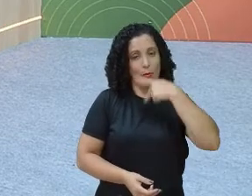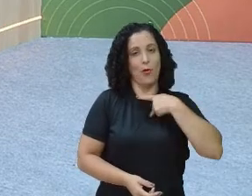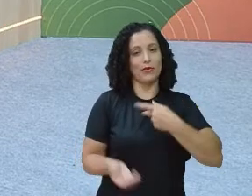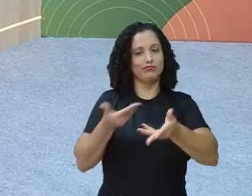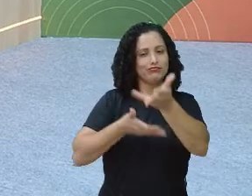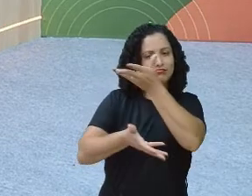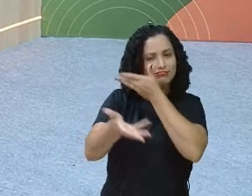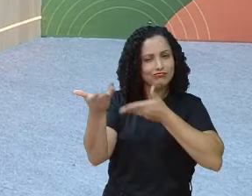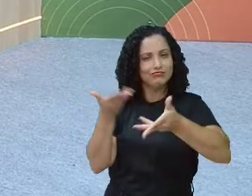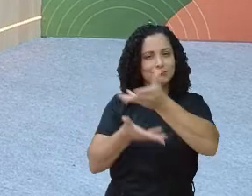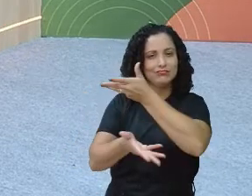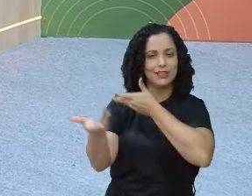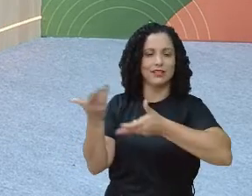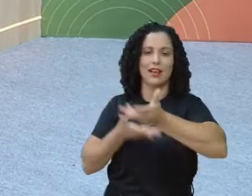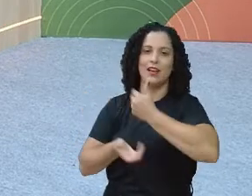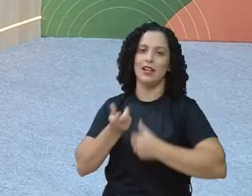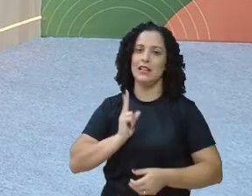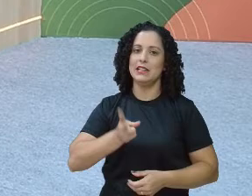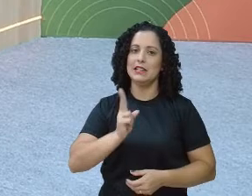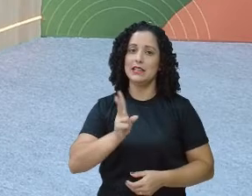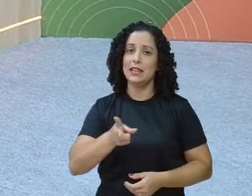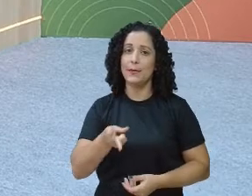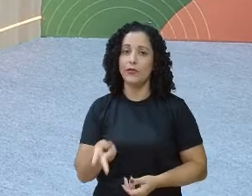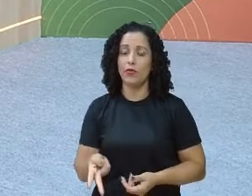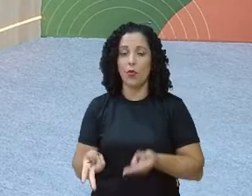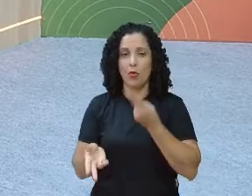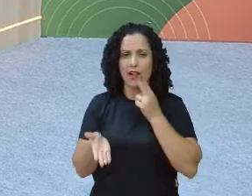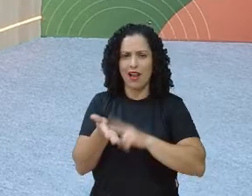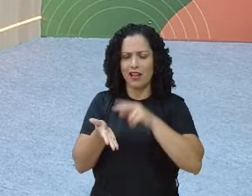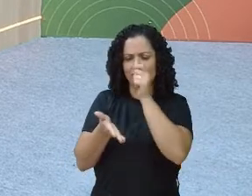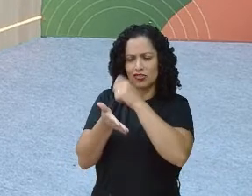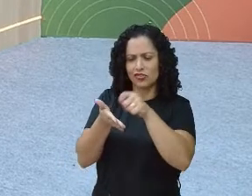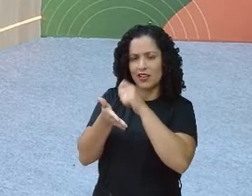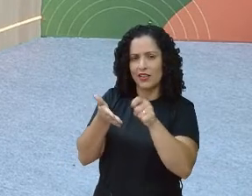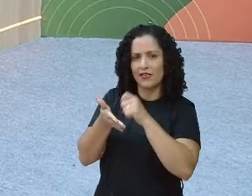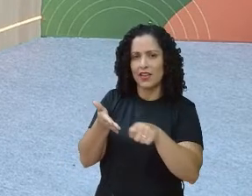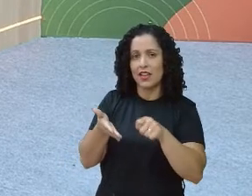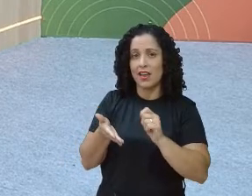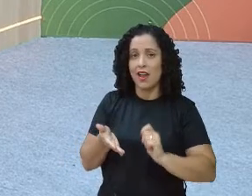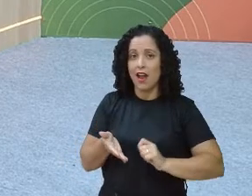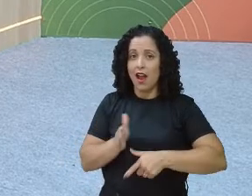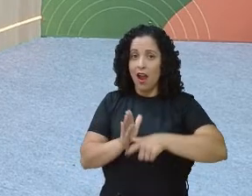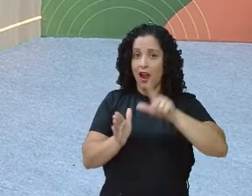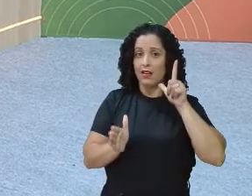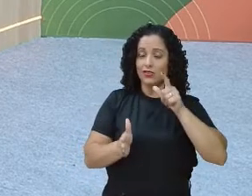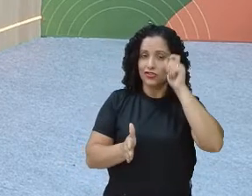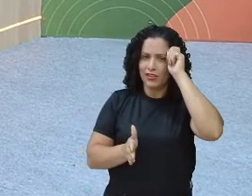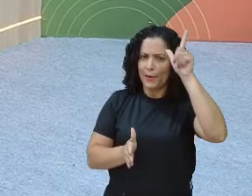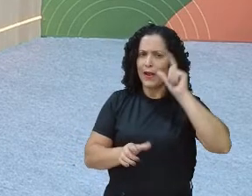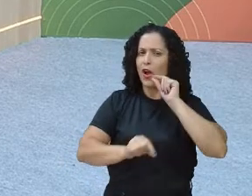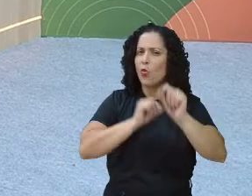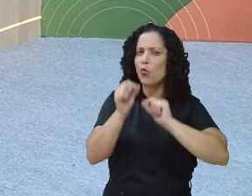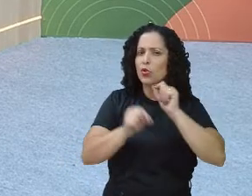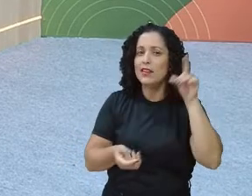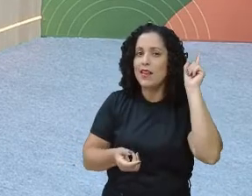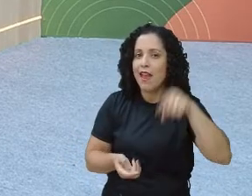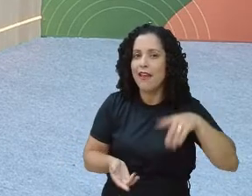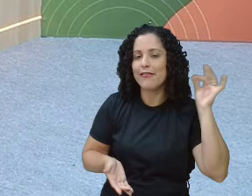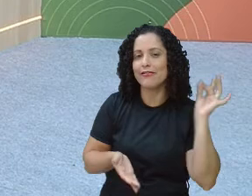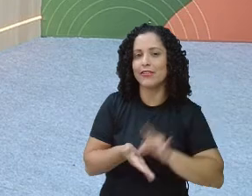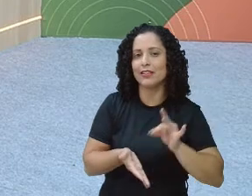Então, sempre que for escrever alguma coisa, alguma carta, lembre-se o que é fato, o